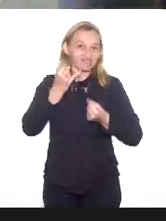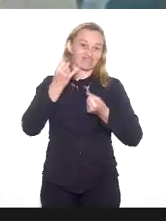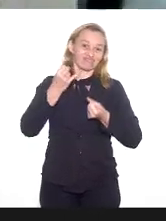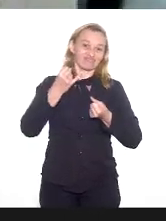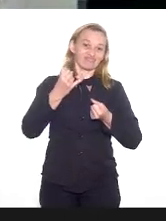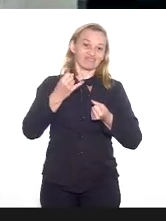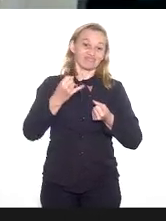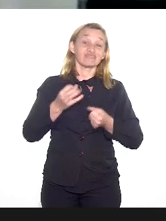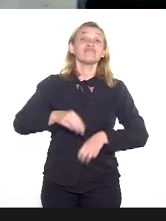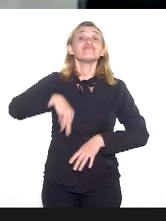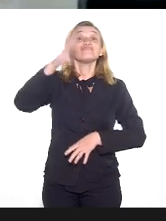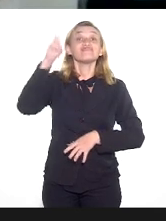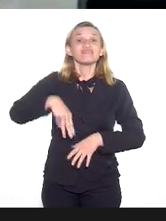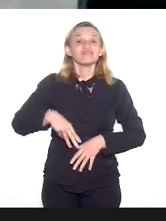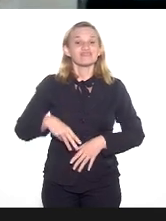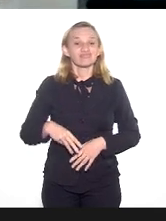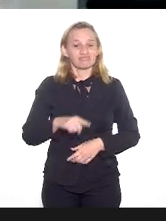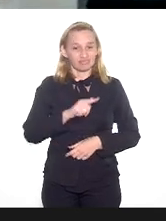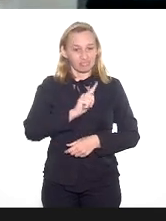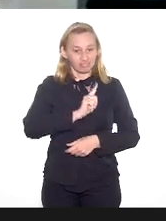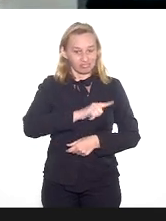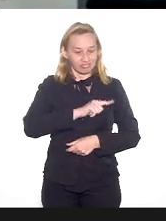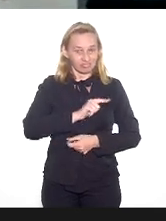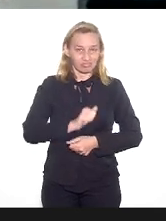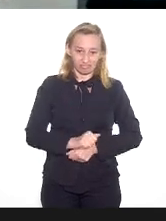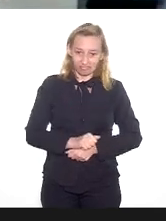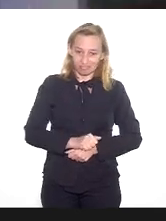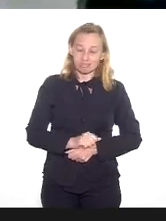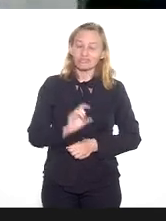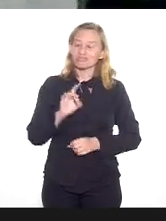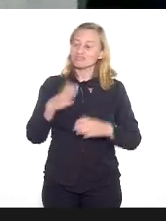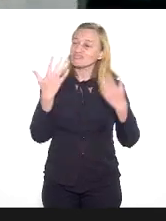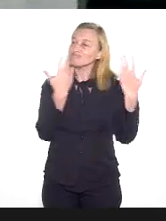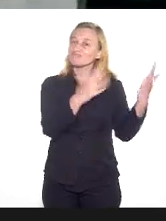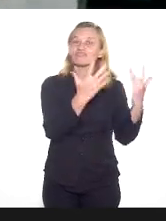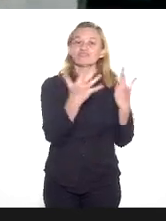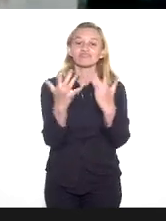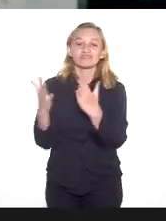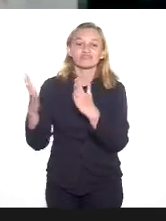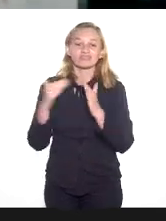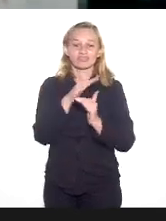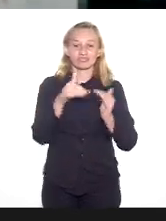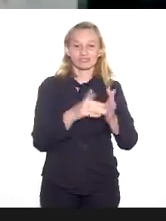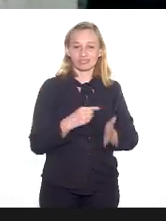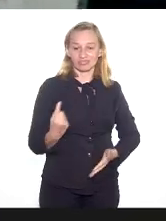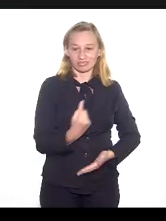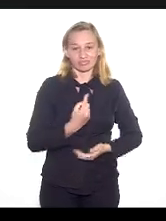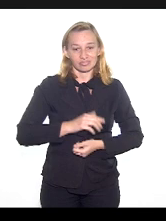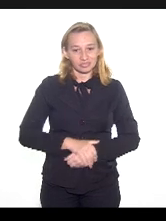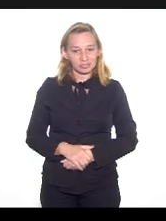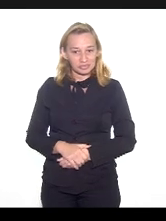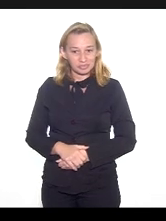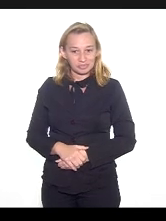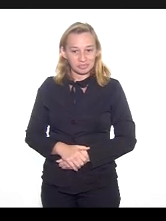por quem deve. Somente isso. Parabéns para todos nós.